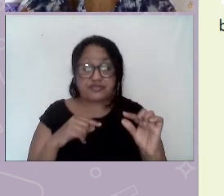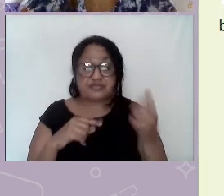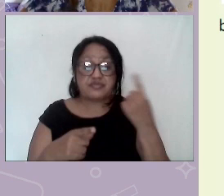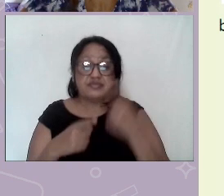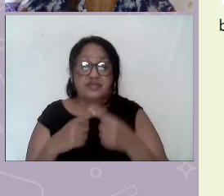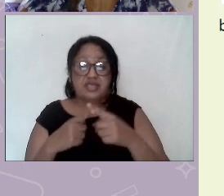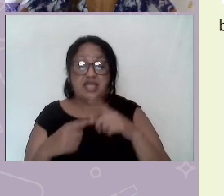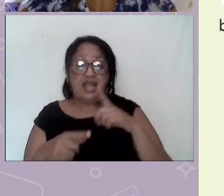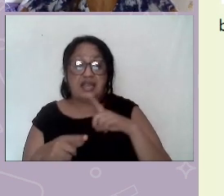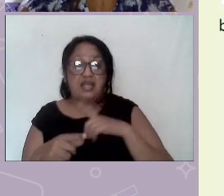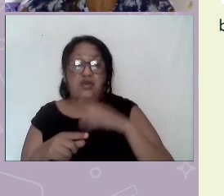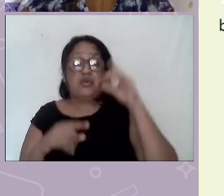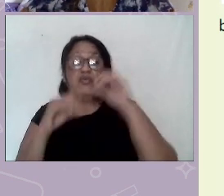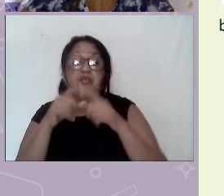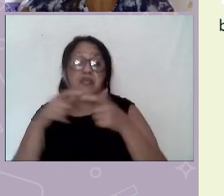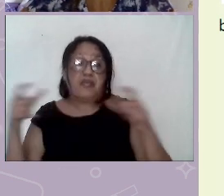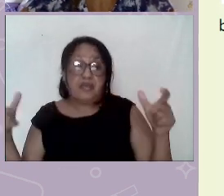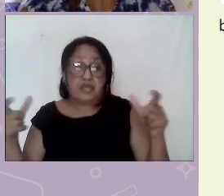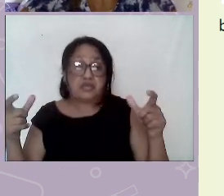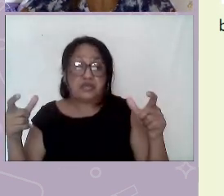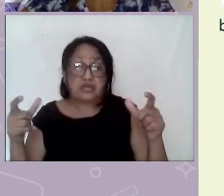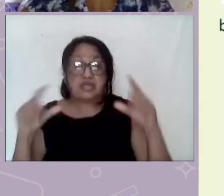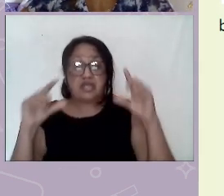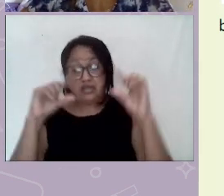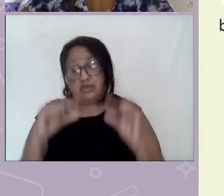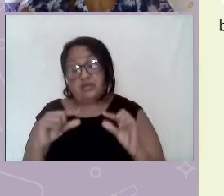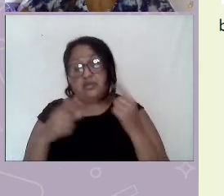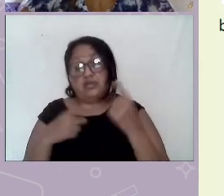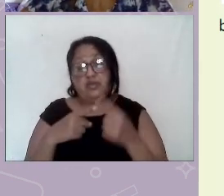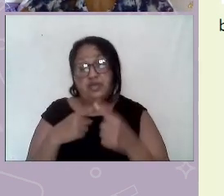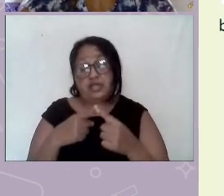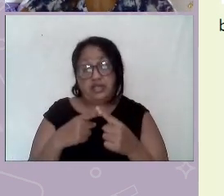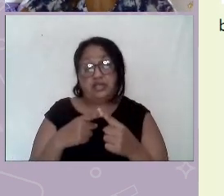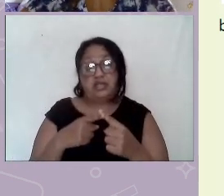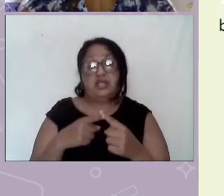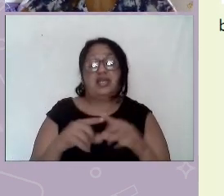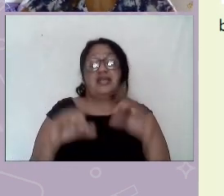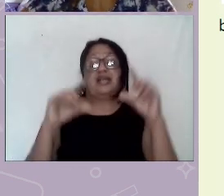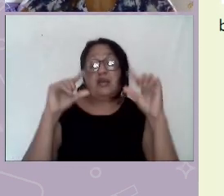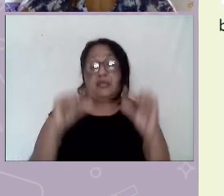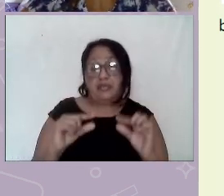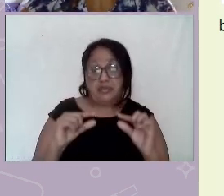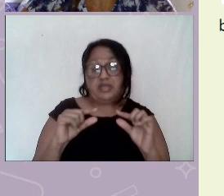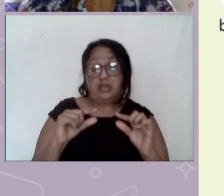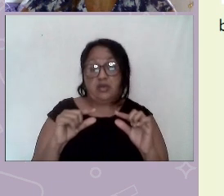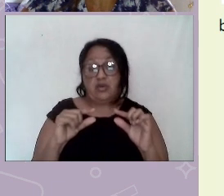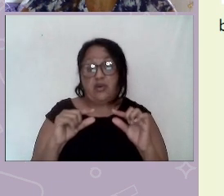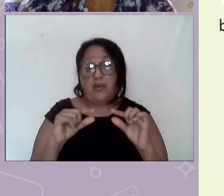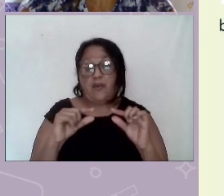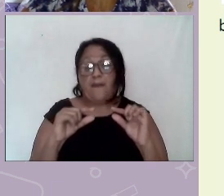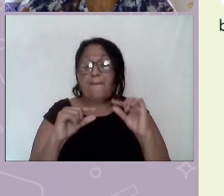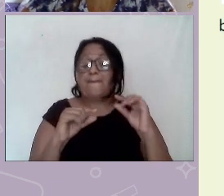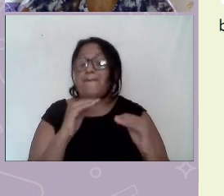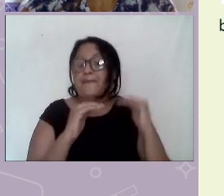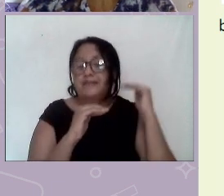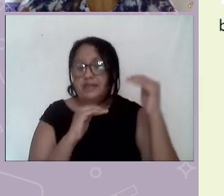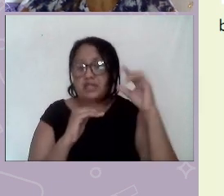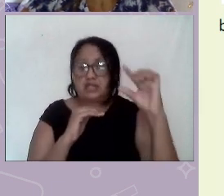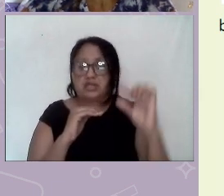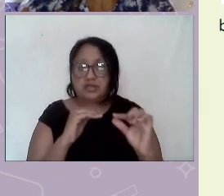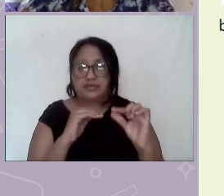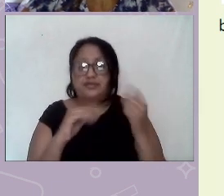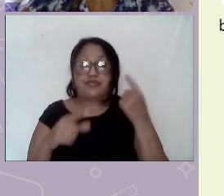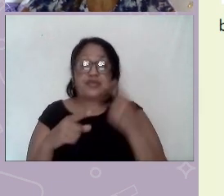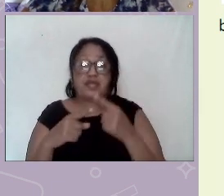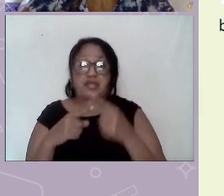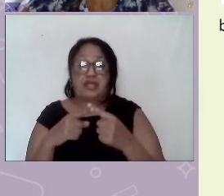potencial de redução e o cobre vai ser oxidado porque tem um menor potencial de redução então a